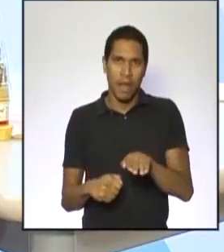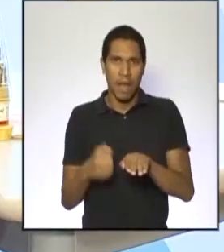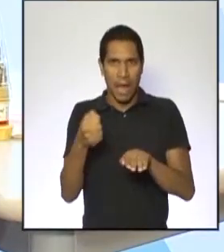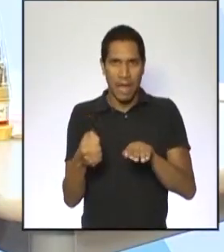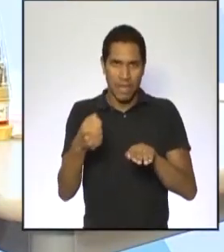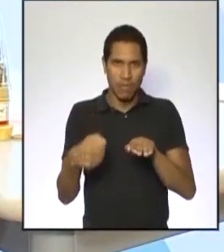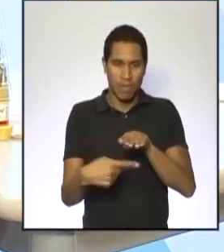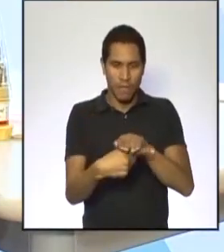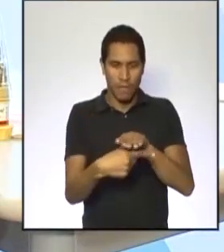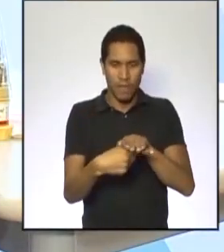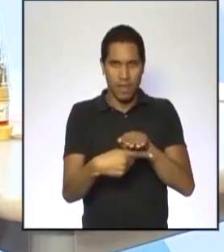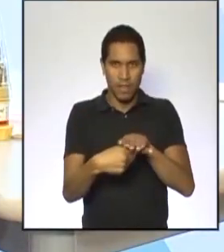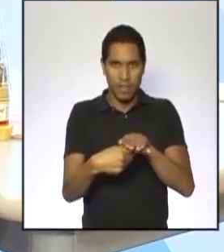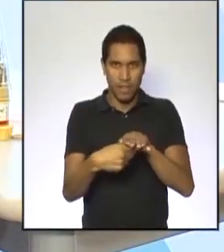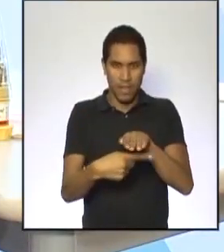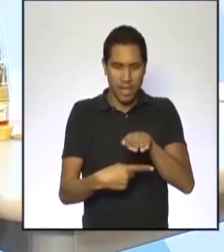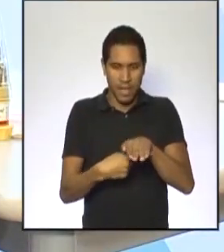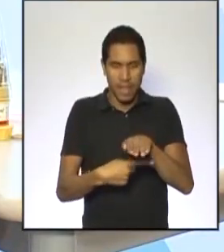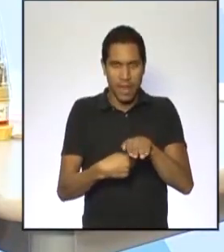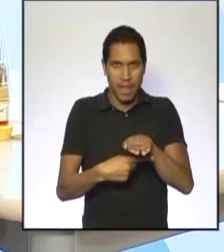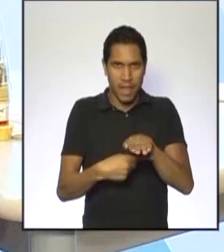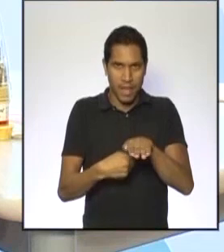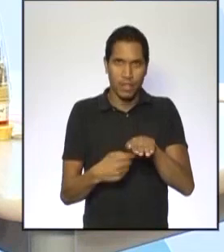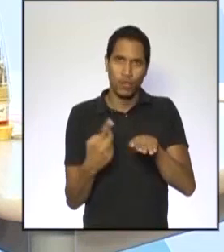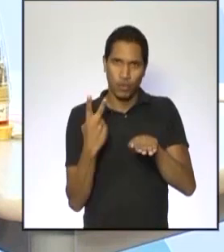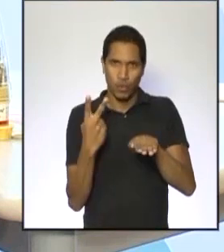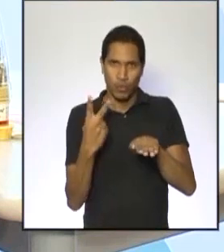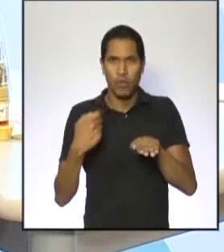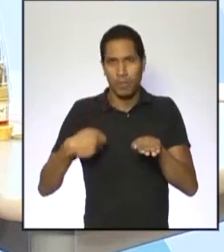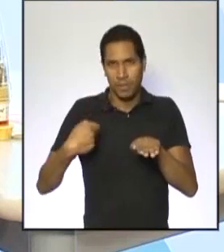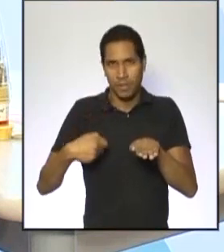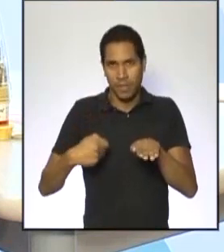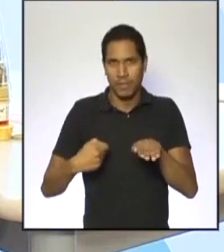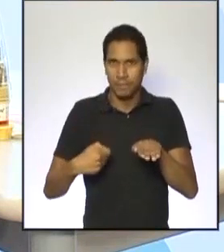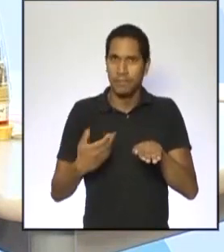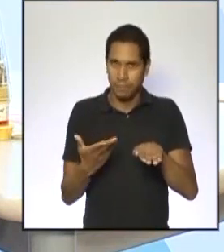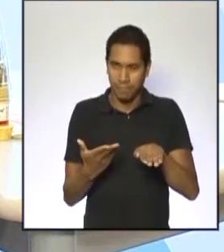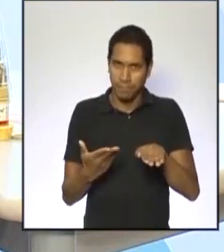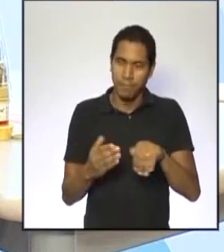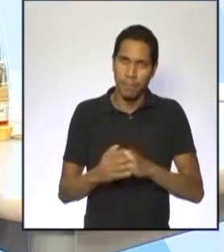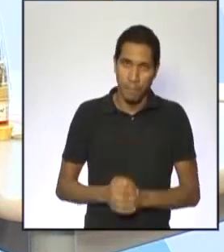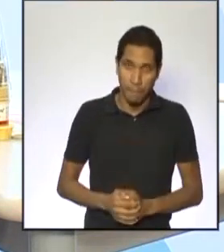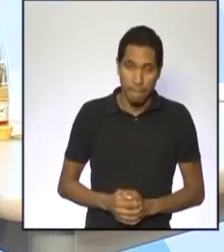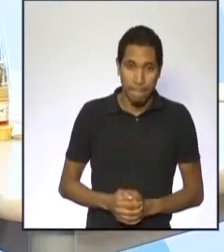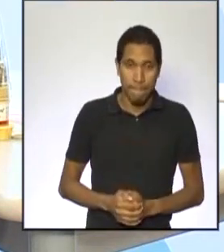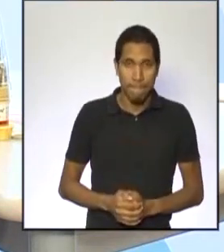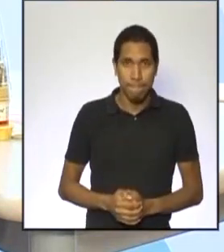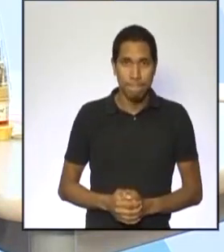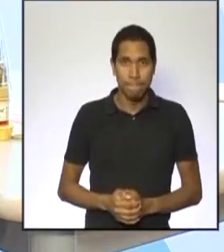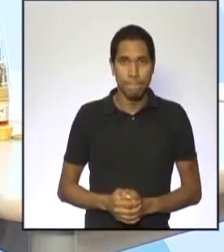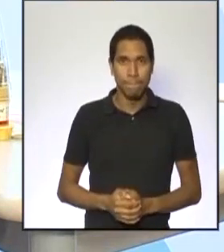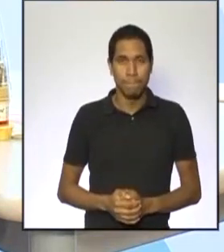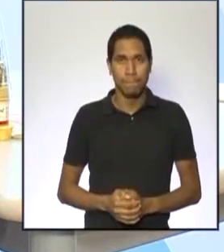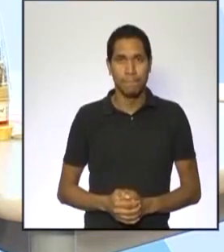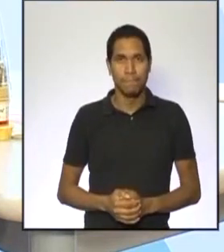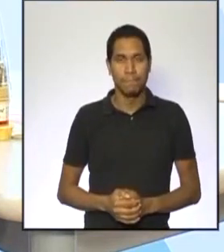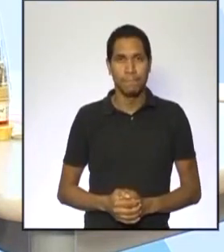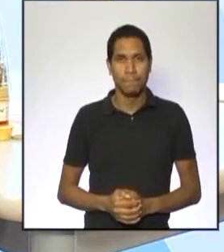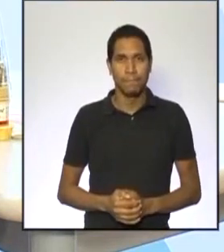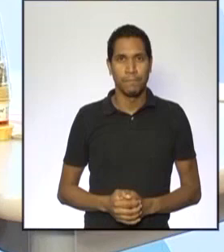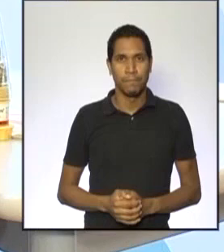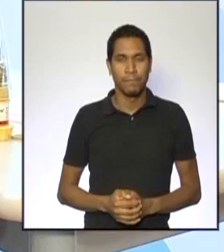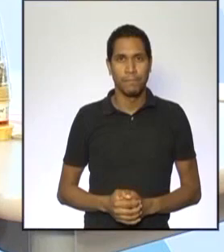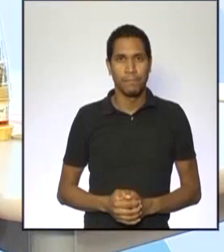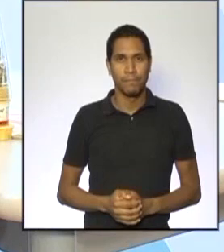carrinho. Tudo bem? Vou novamente aqui utilizar o meu alicate sem ponta e